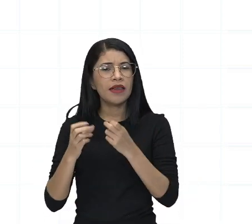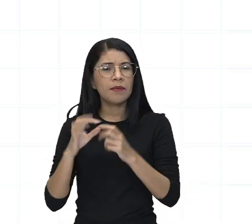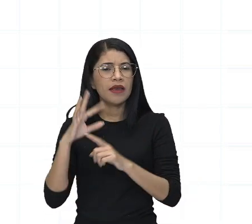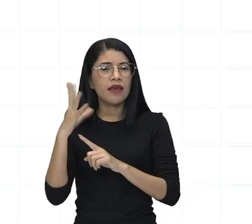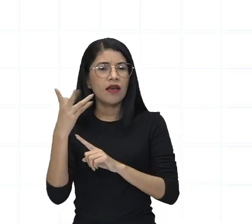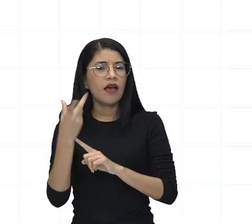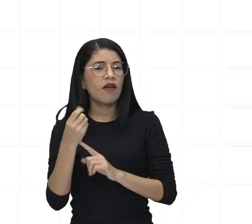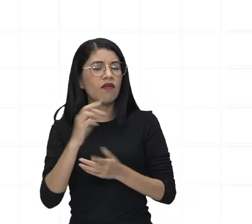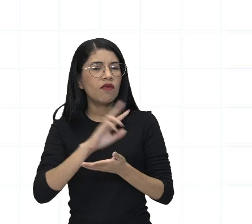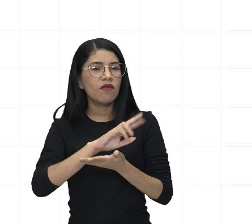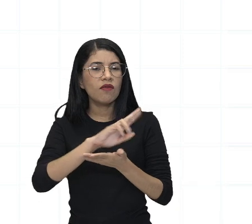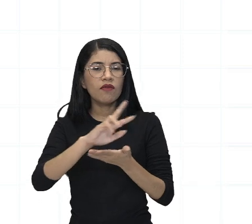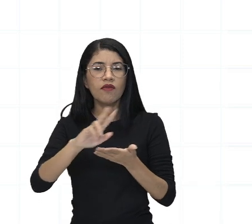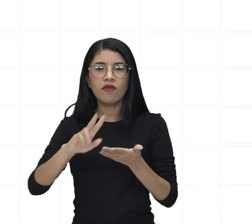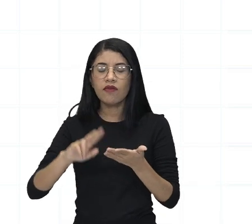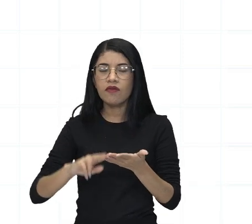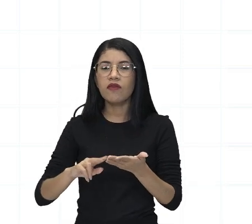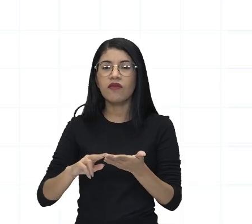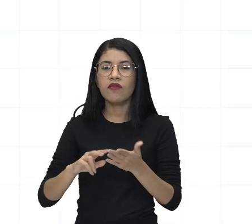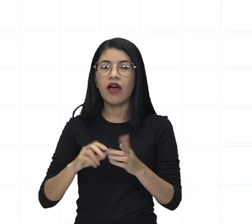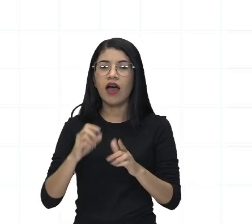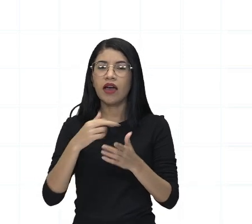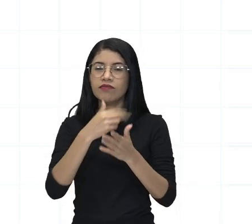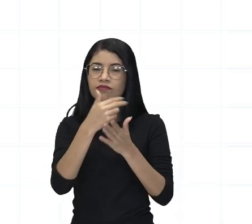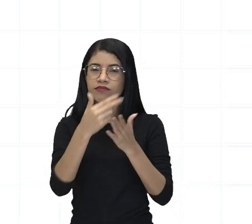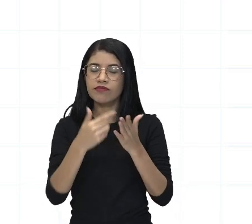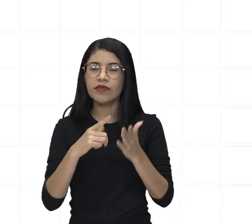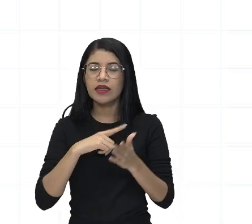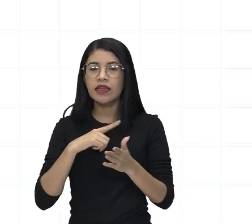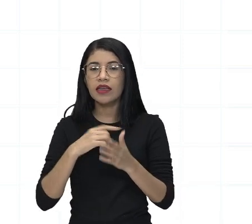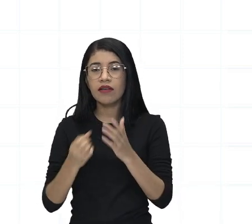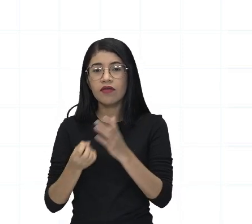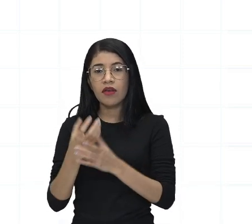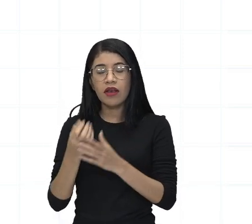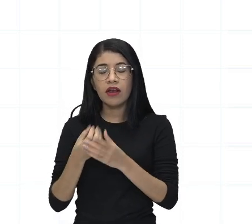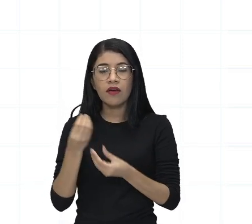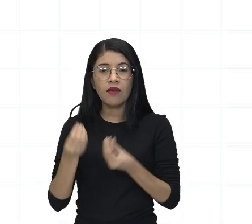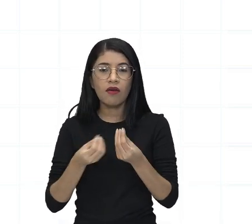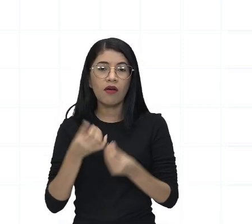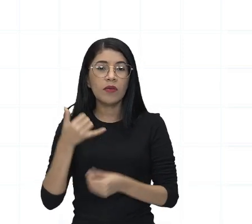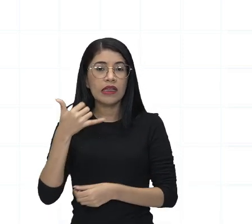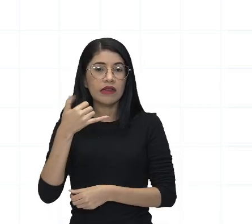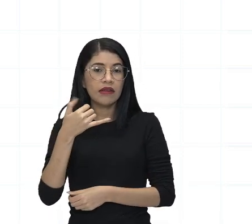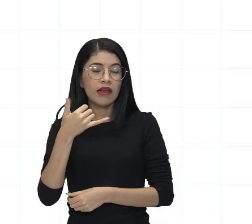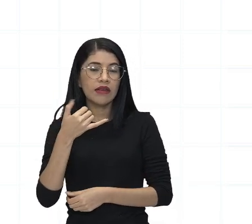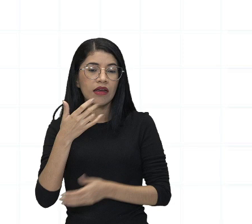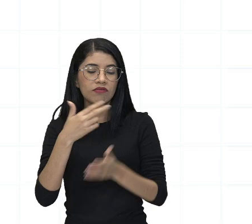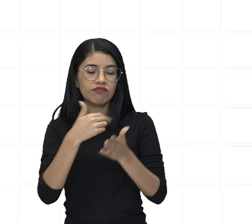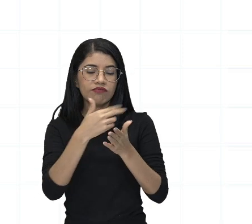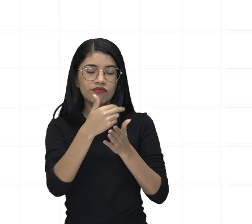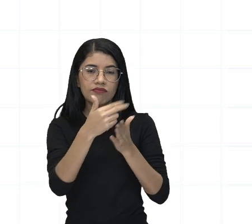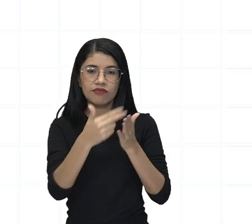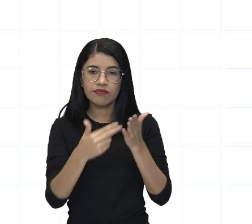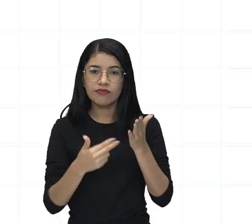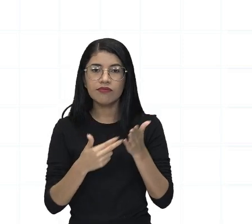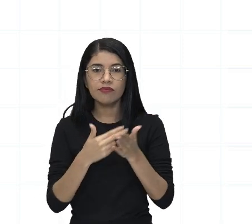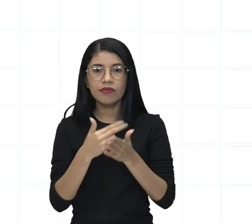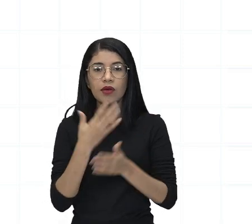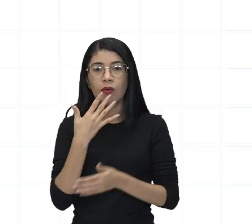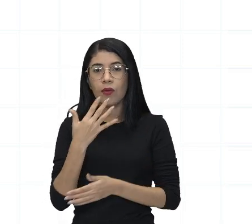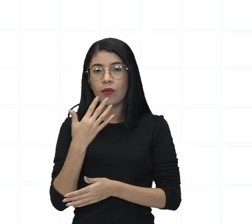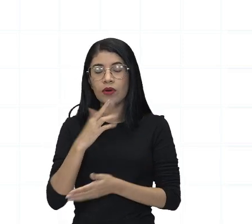obras realistas de Samuel Silva, que são criados usando exclusivamente canetas esferográficas